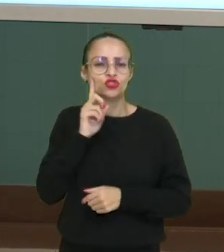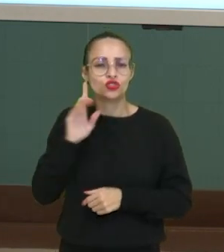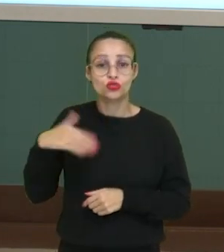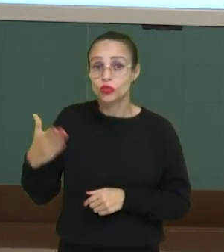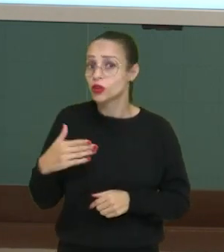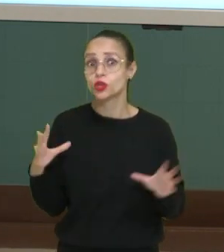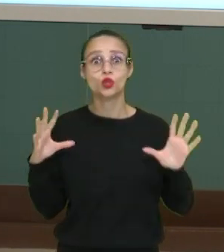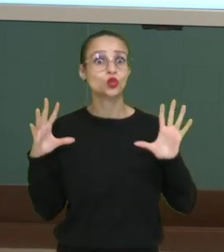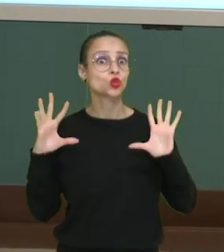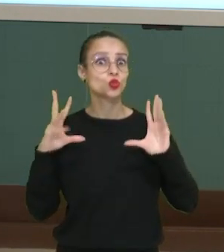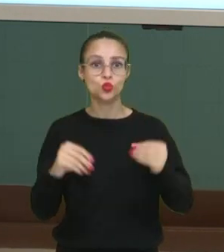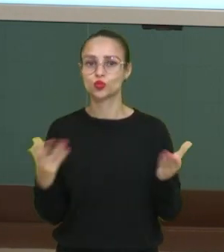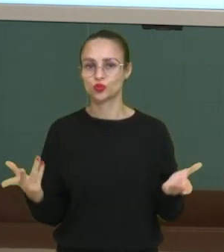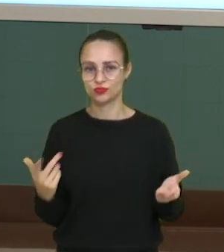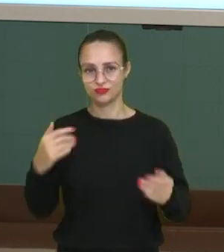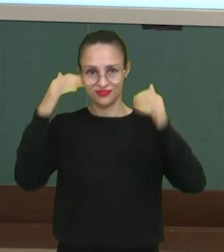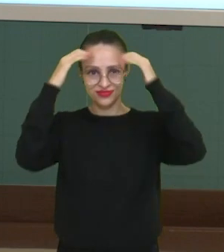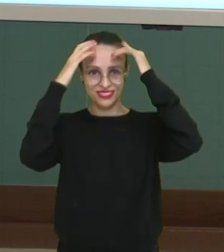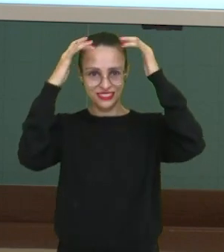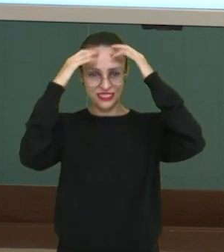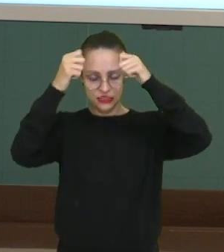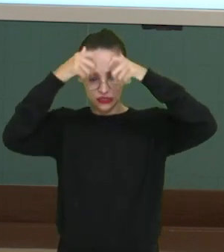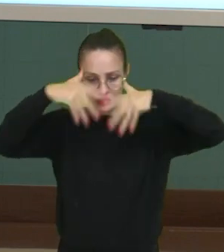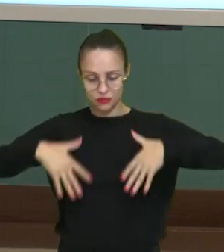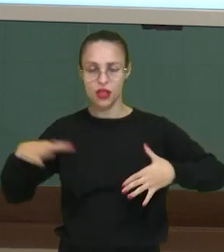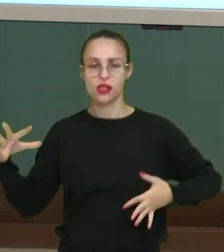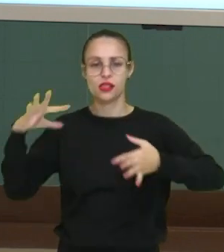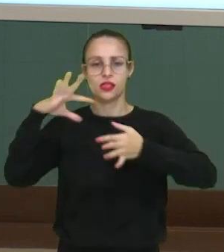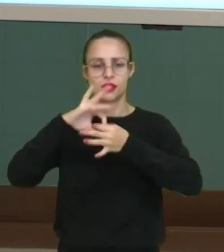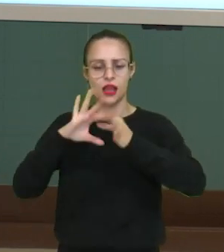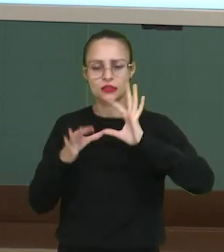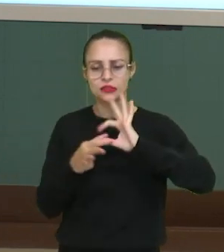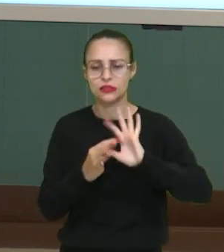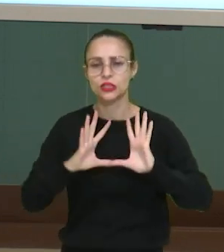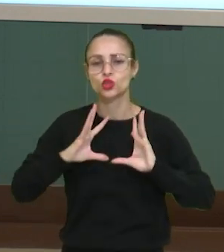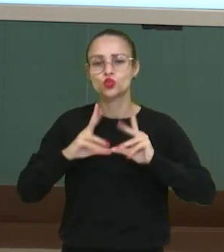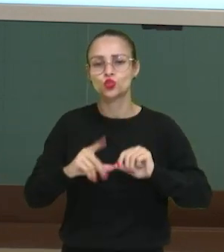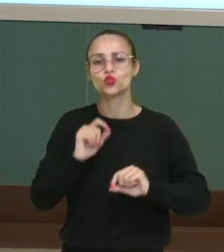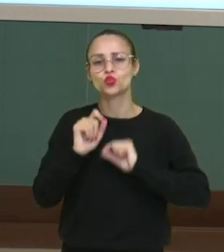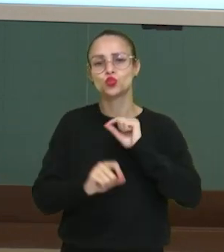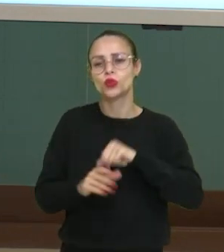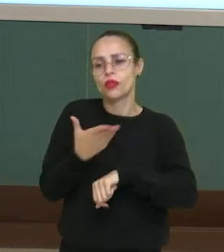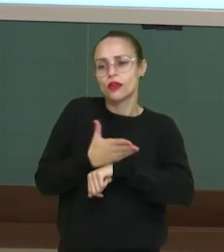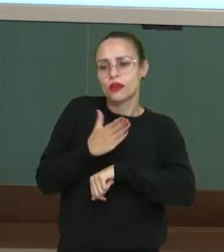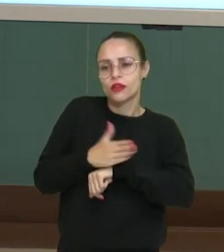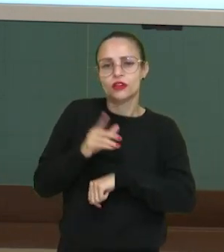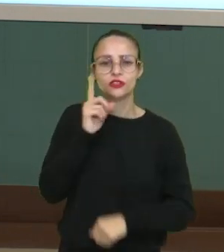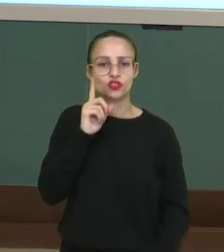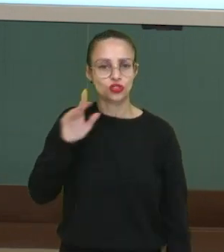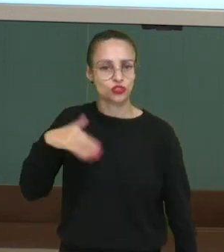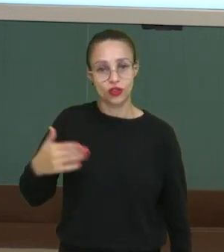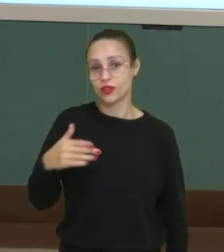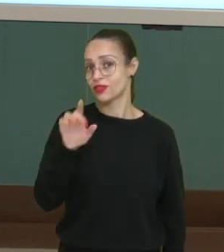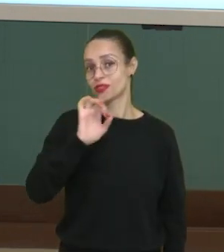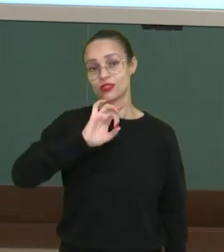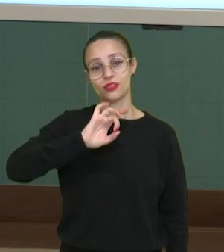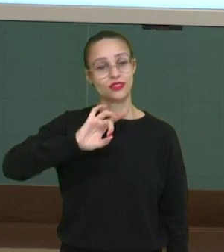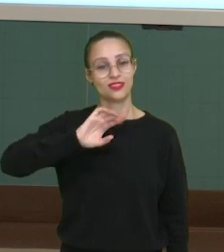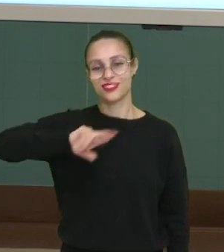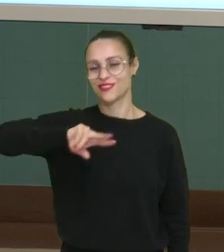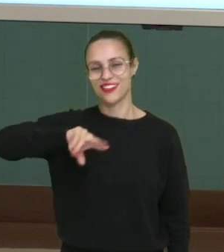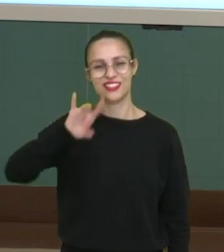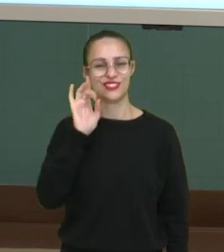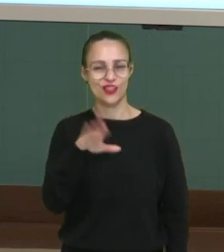está relacionado com muitas atividades que nós fazemos no cotidiano. Não é só uma simples